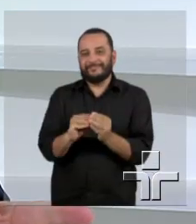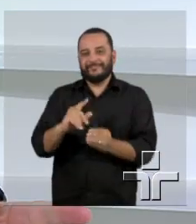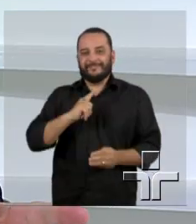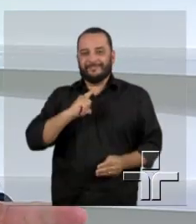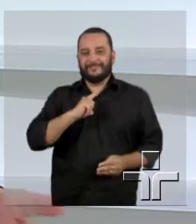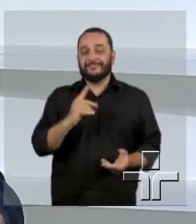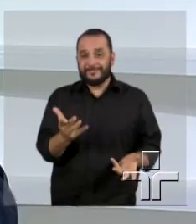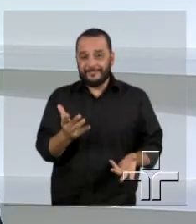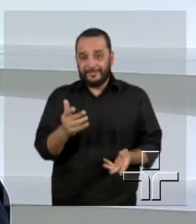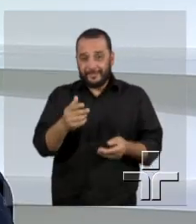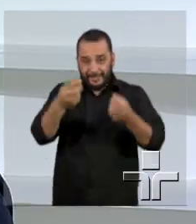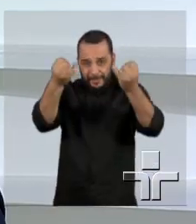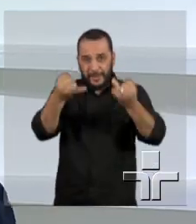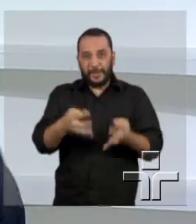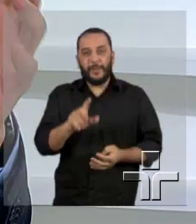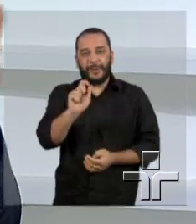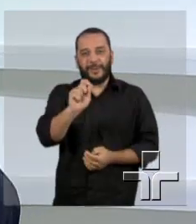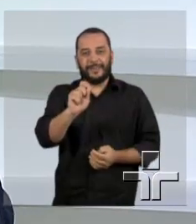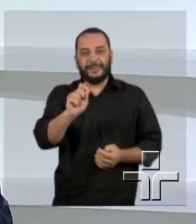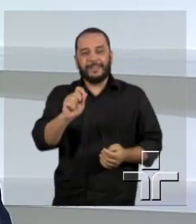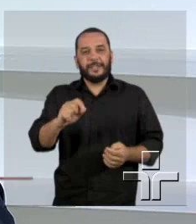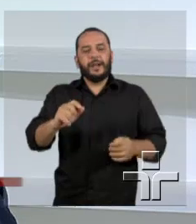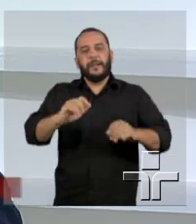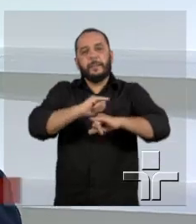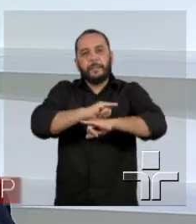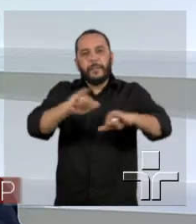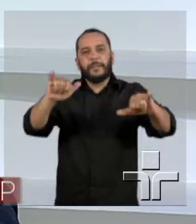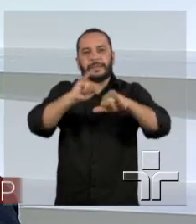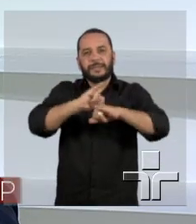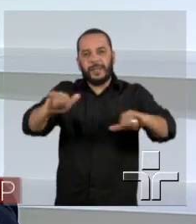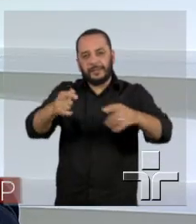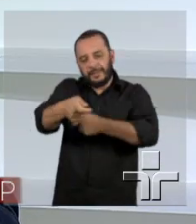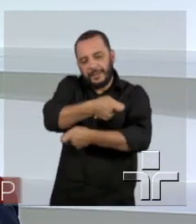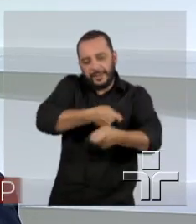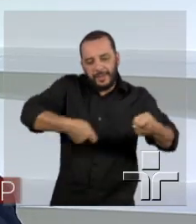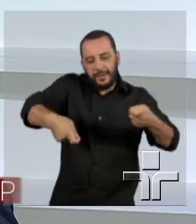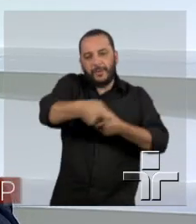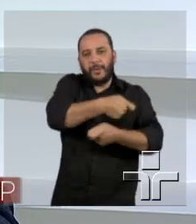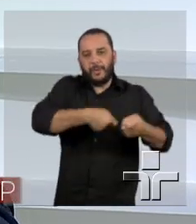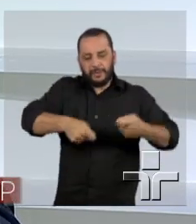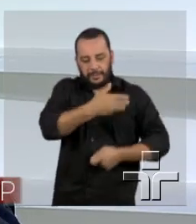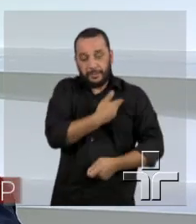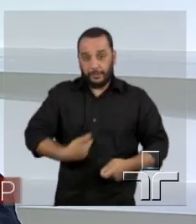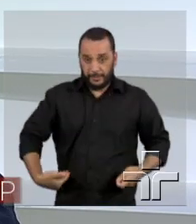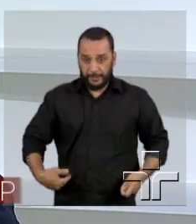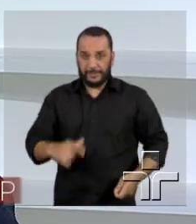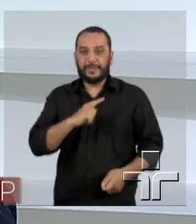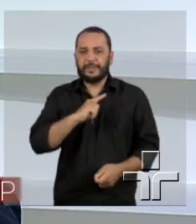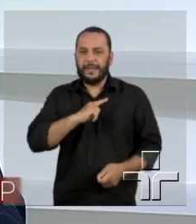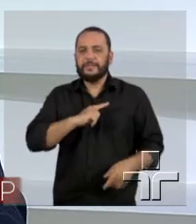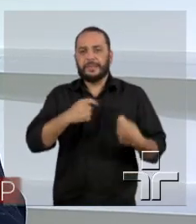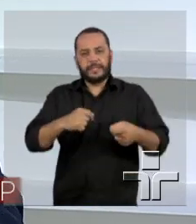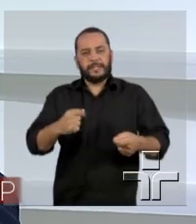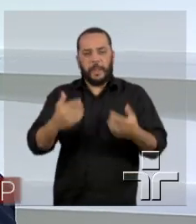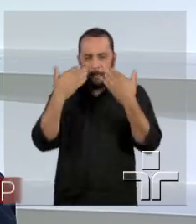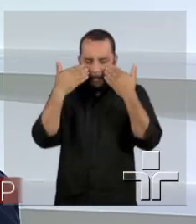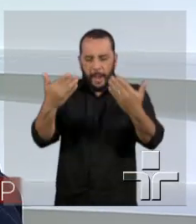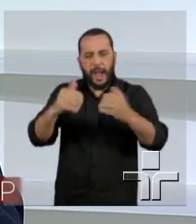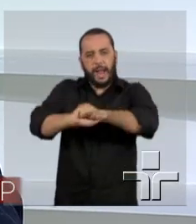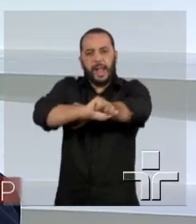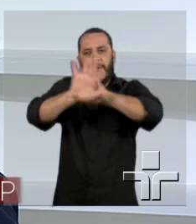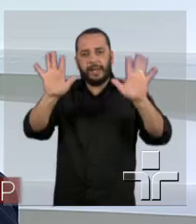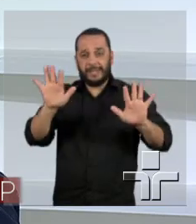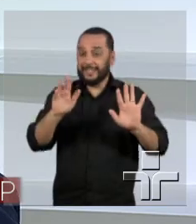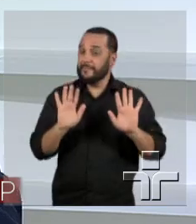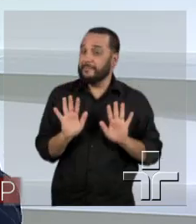eu, acho que todos aqui, sobre a publicidade dos negócios públicos, a necessária transparência. Mas parece que